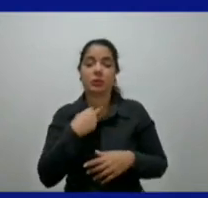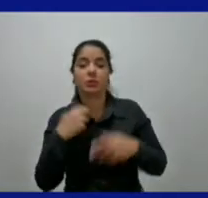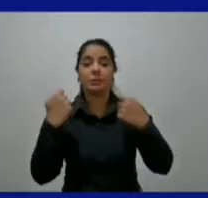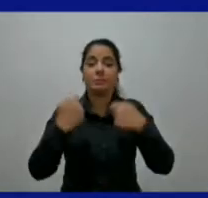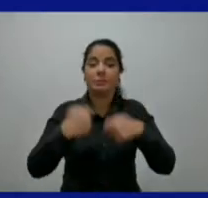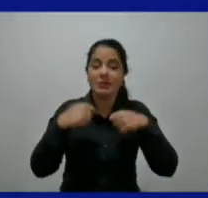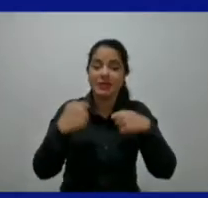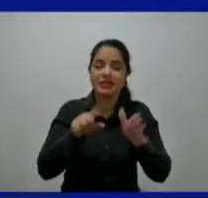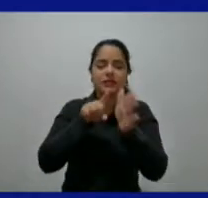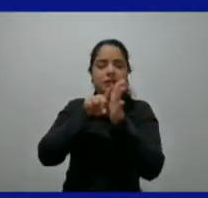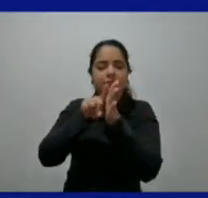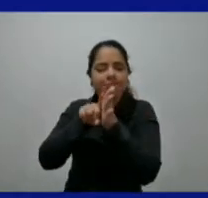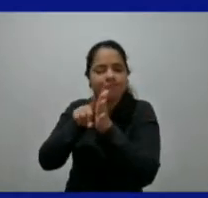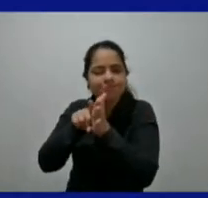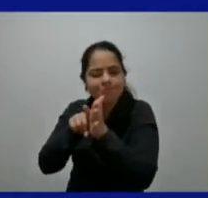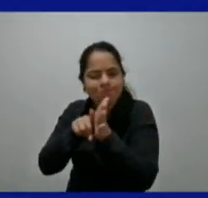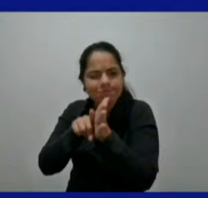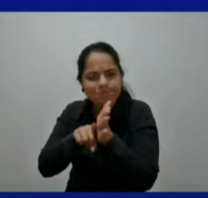os indicadores,